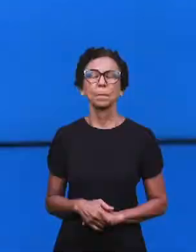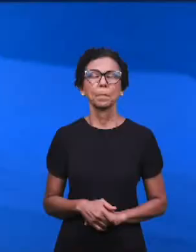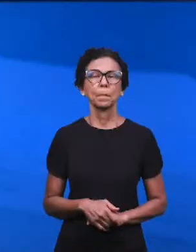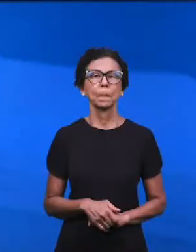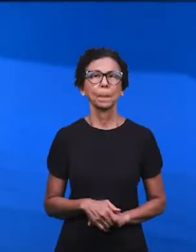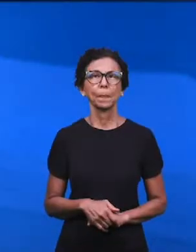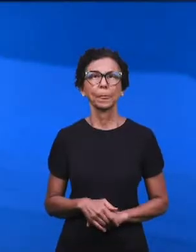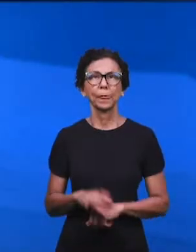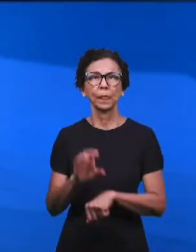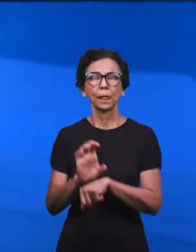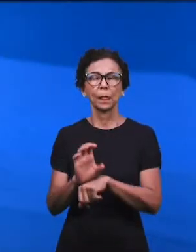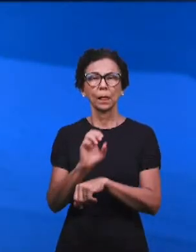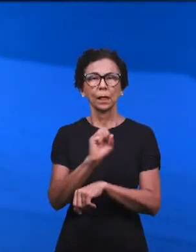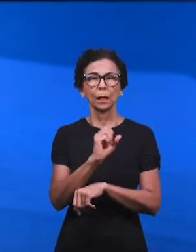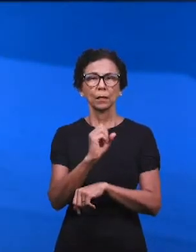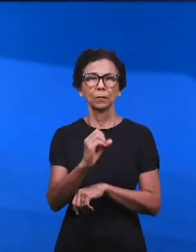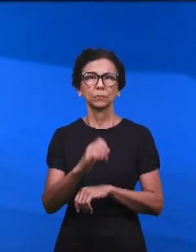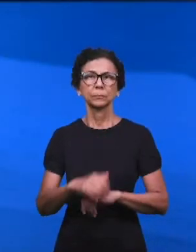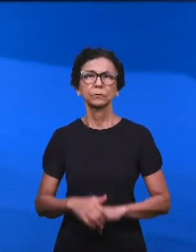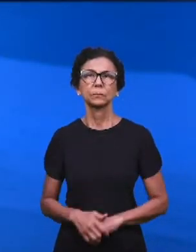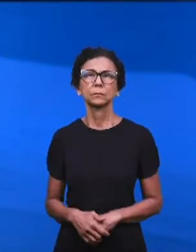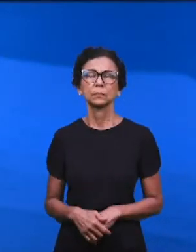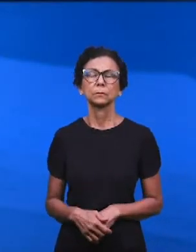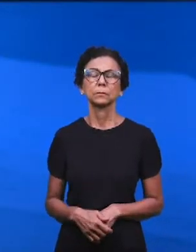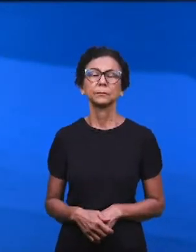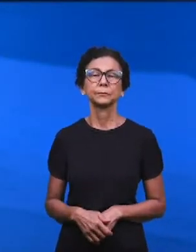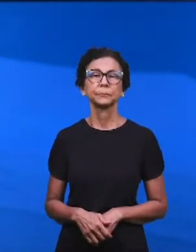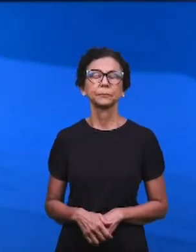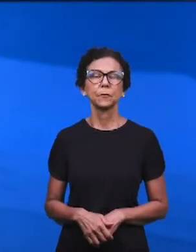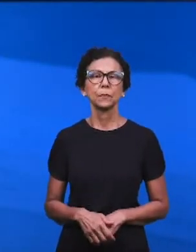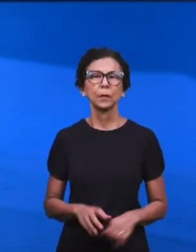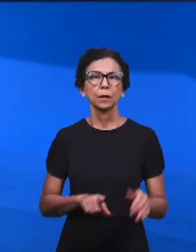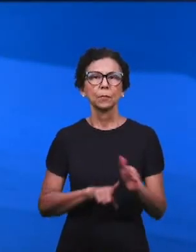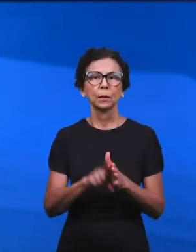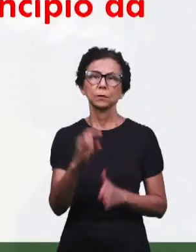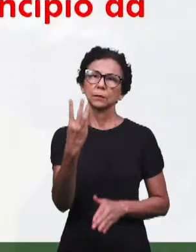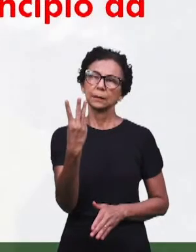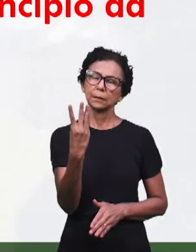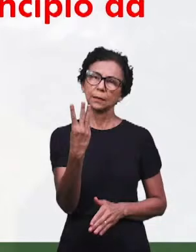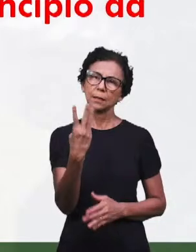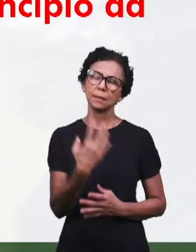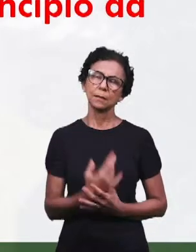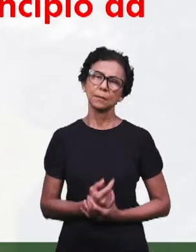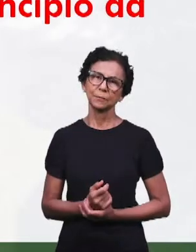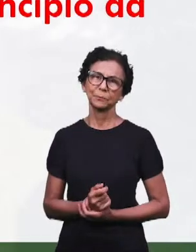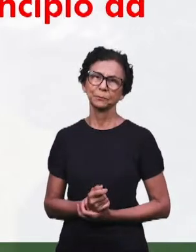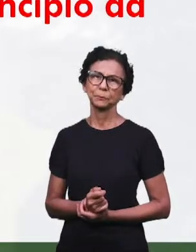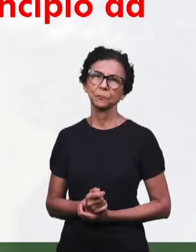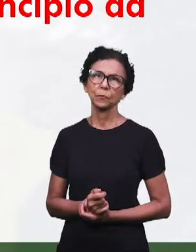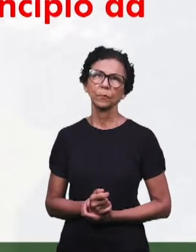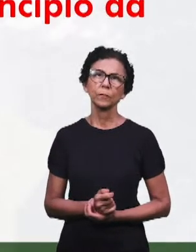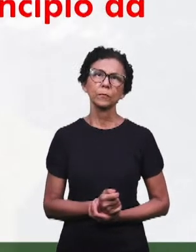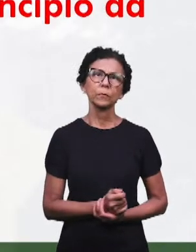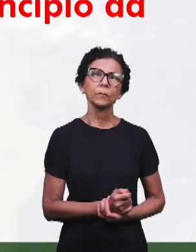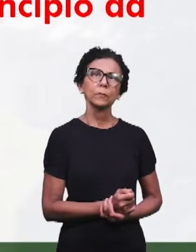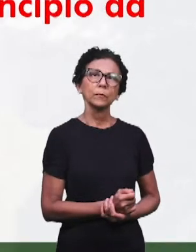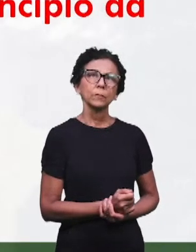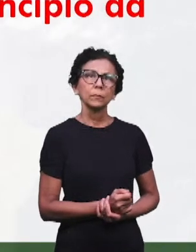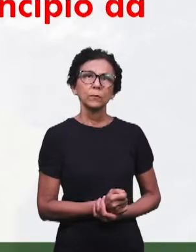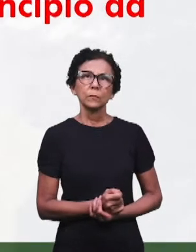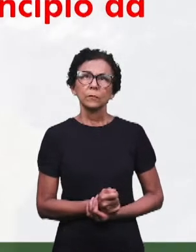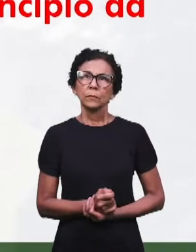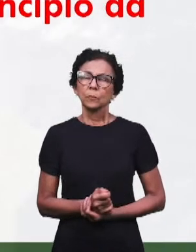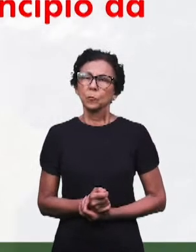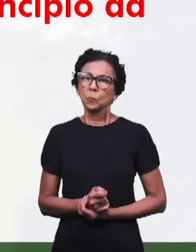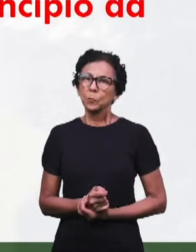Catarina. Então, agora a terceira pergunta, irmãos. Vamos ler agora. A terceira pergunta diz assim: considerando o período da grande